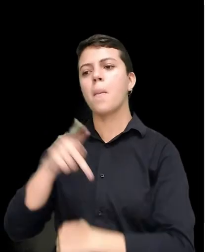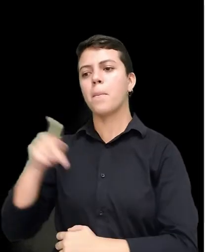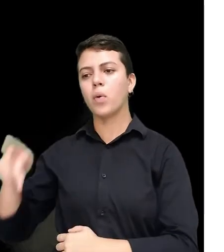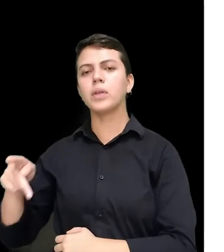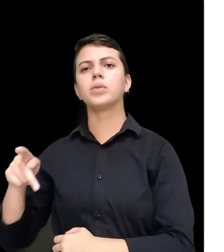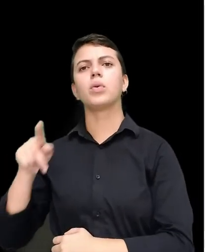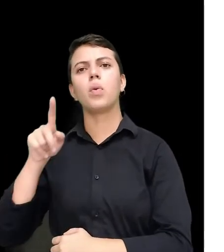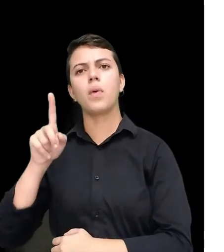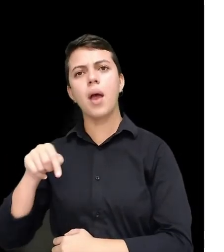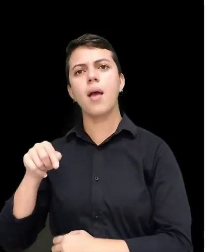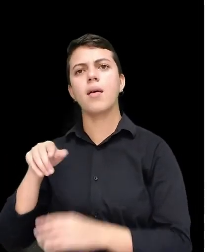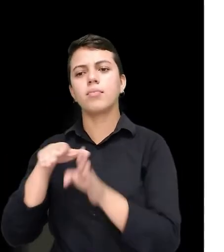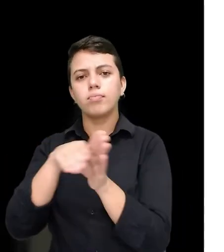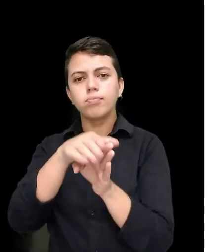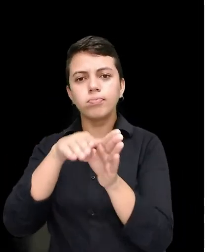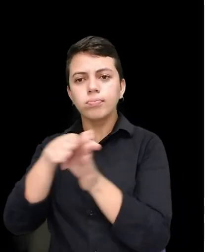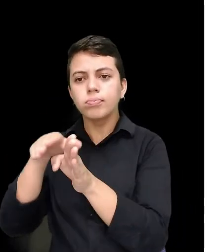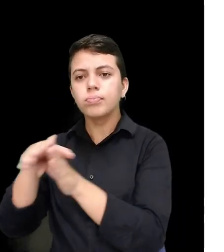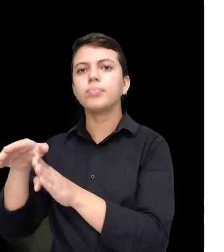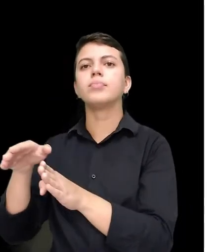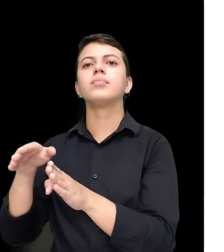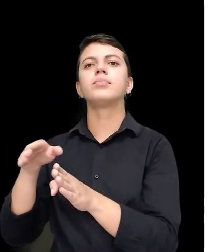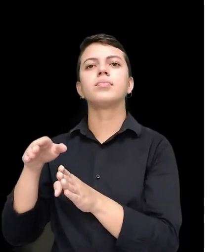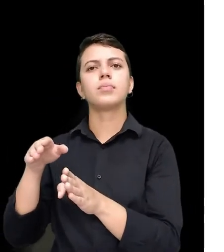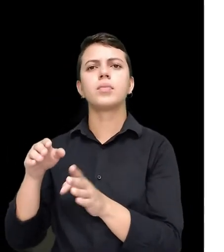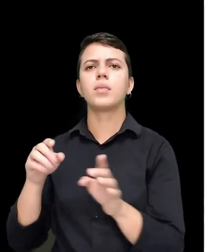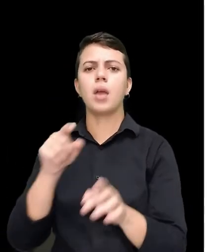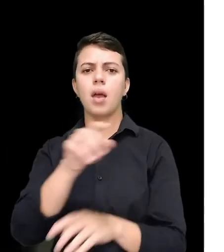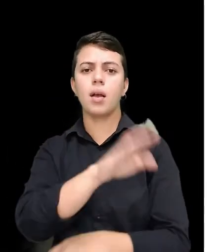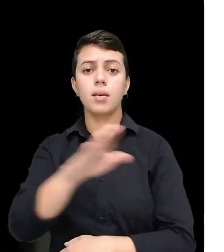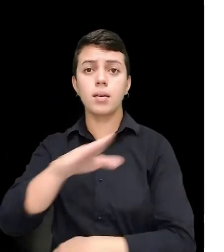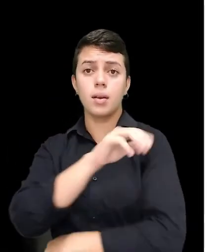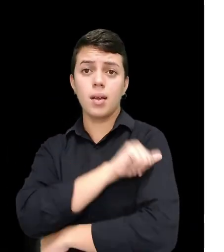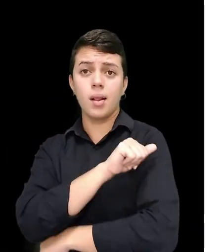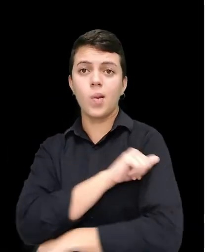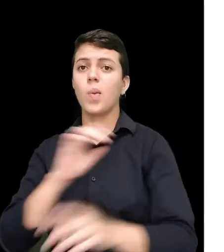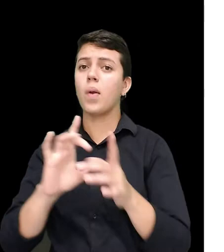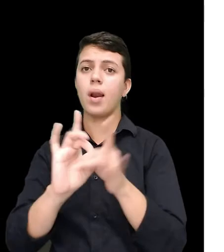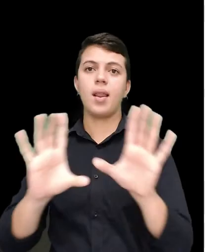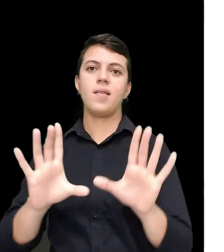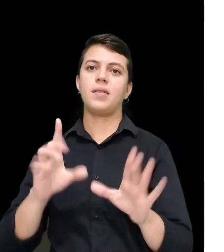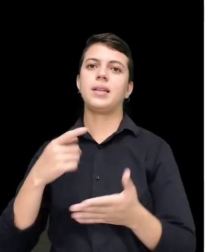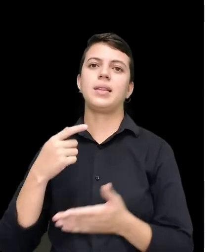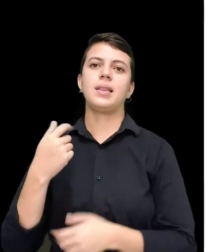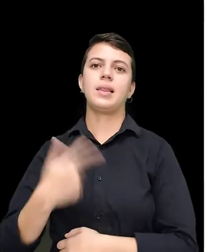auxiliar o desenvolvimento livre e espontâneo da criança.